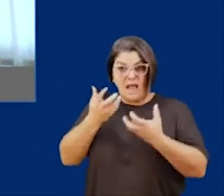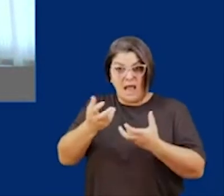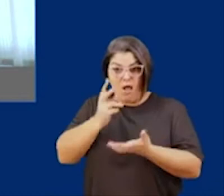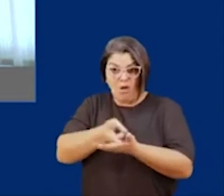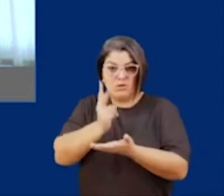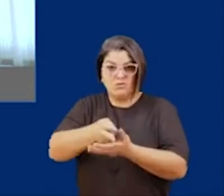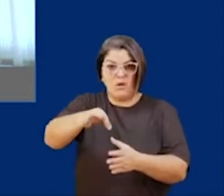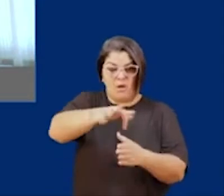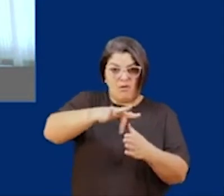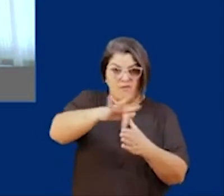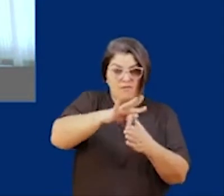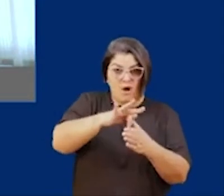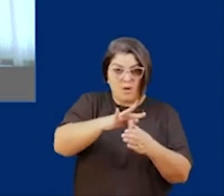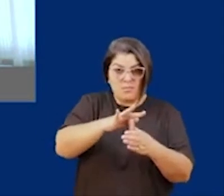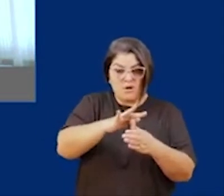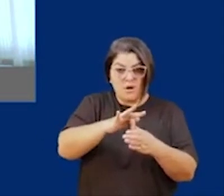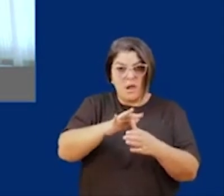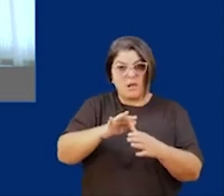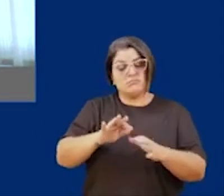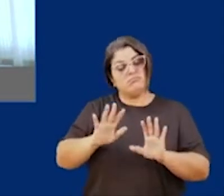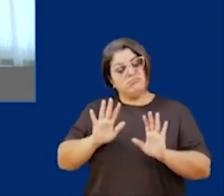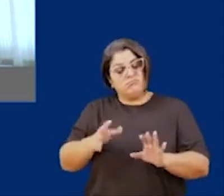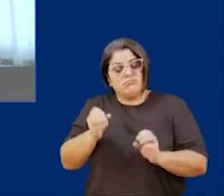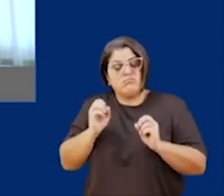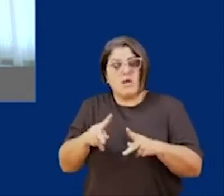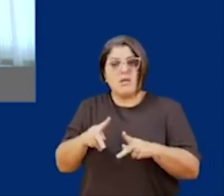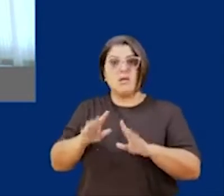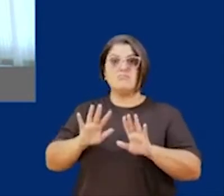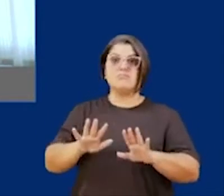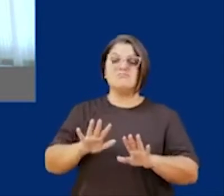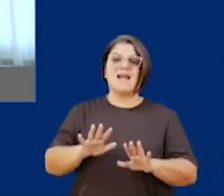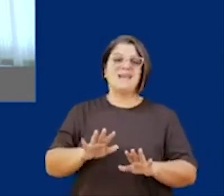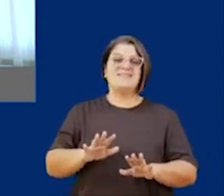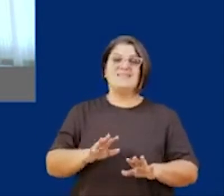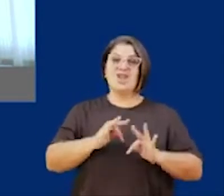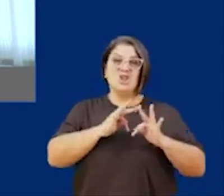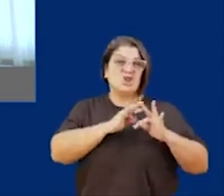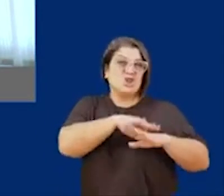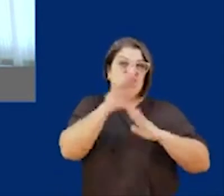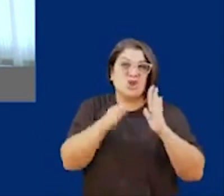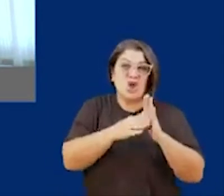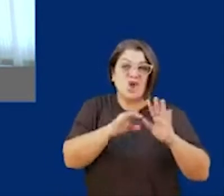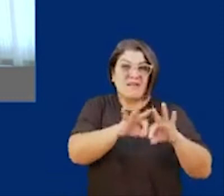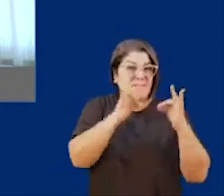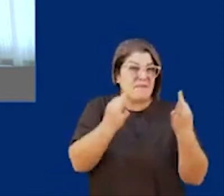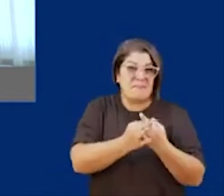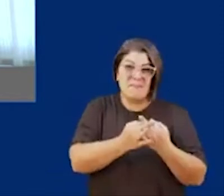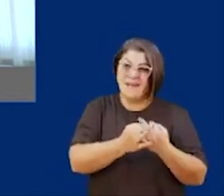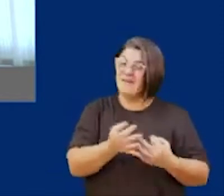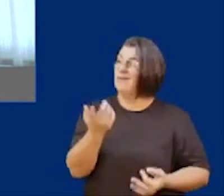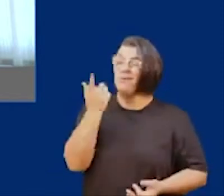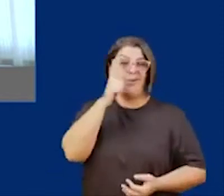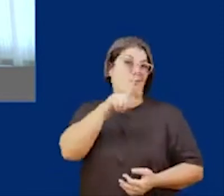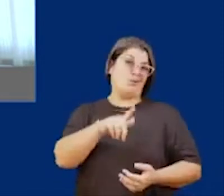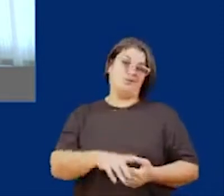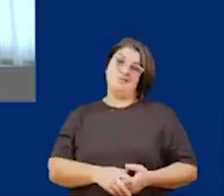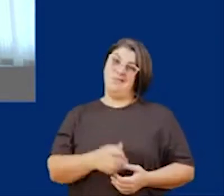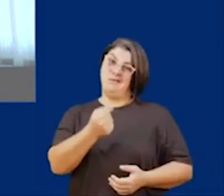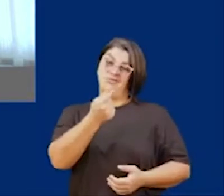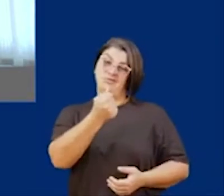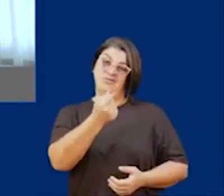gente sabe que muitas famílias não têm poder aquisitivo para isso e fazem um esforço enorme para ficar comprando as fórmulas, né? Então, saber